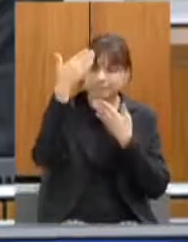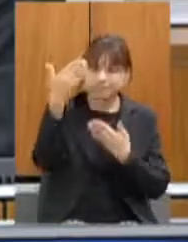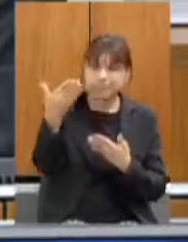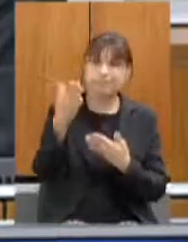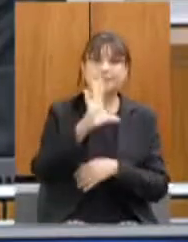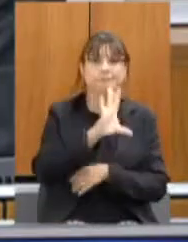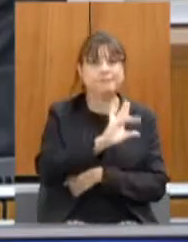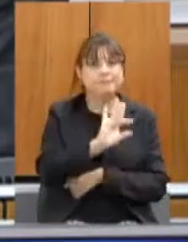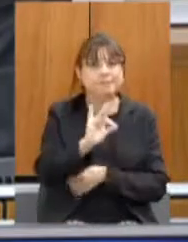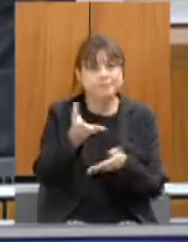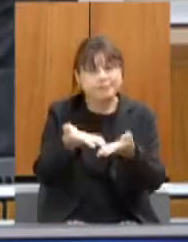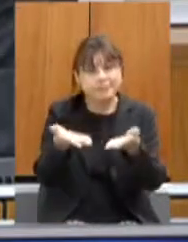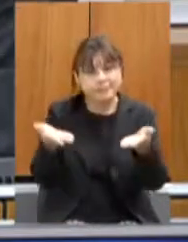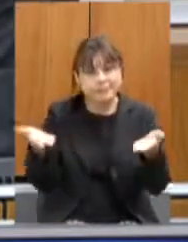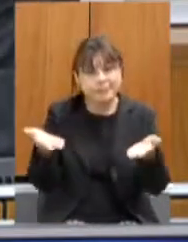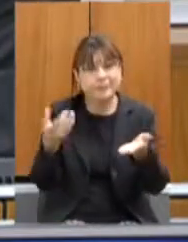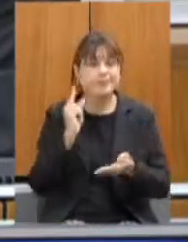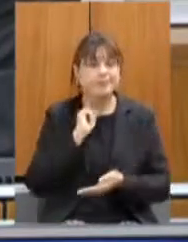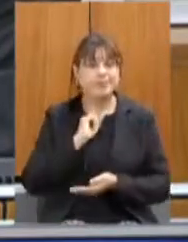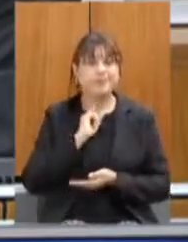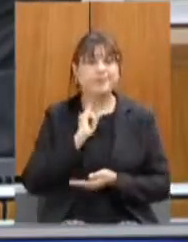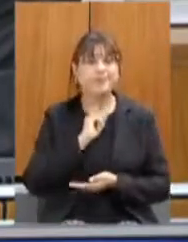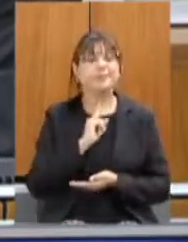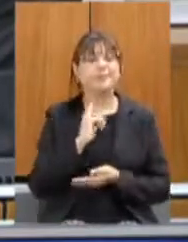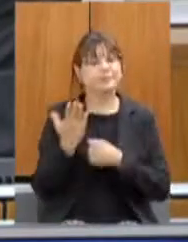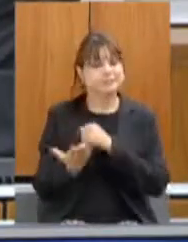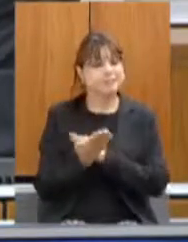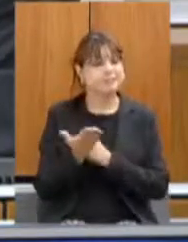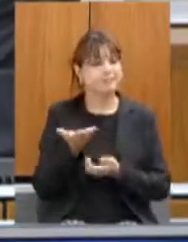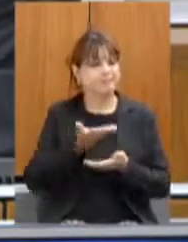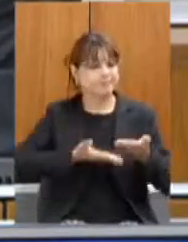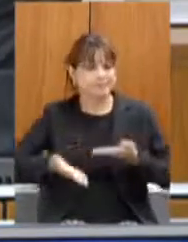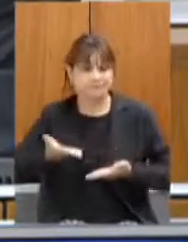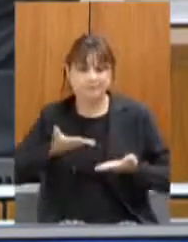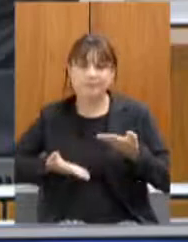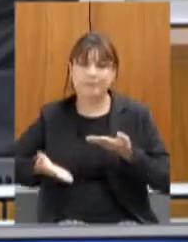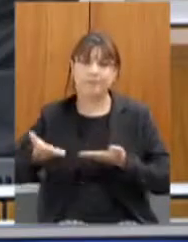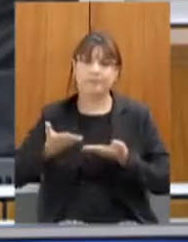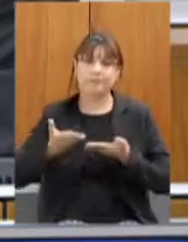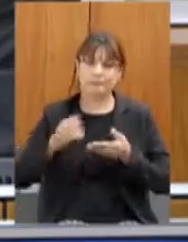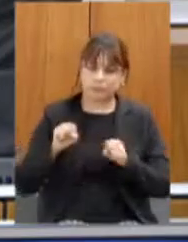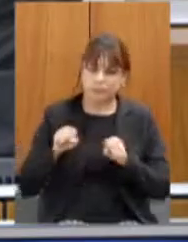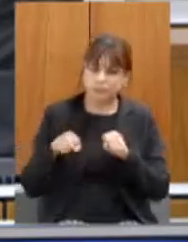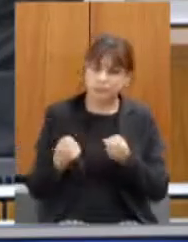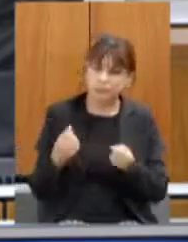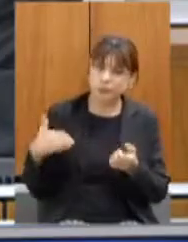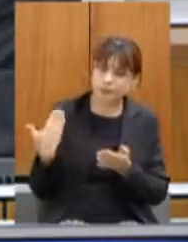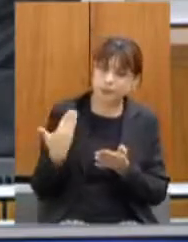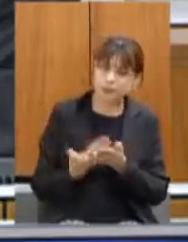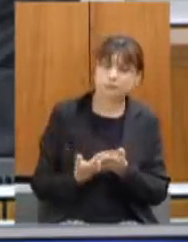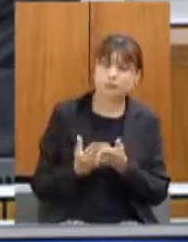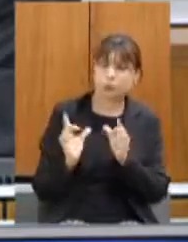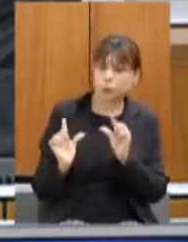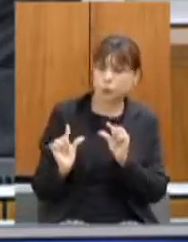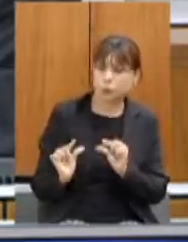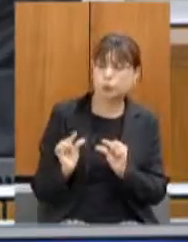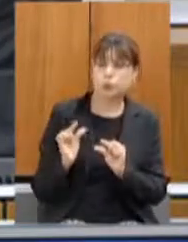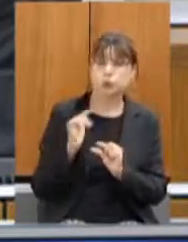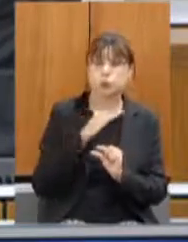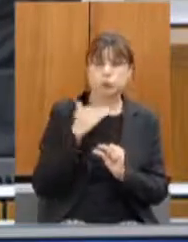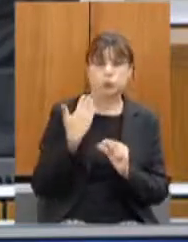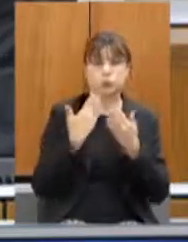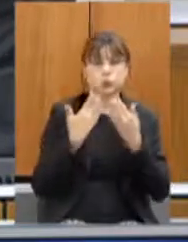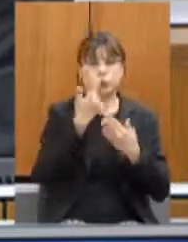agradecer a cada um dos mineiros por causa dessa contribuição esse esforço que está surtindo com até o momento com a minha nova modalidade do Brasil